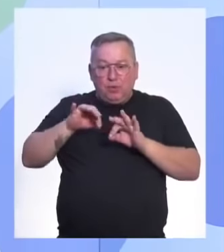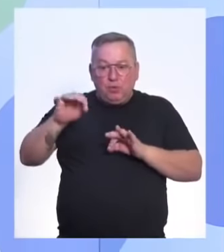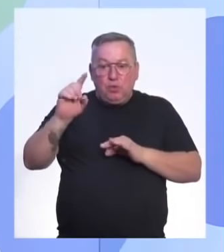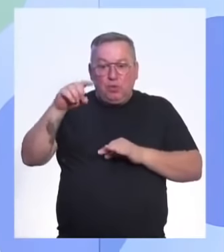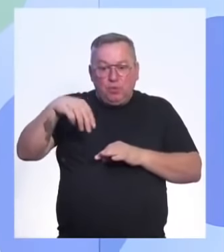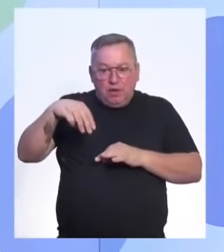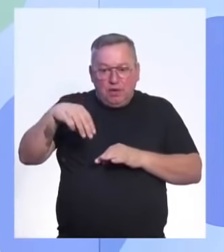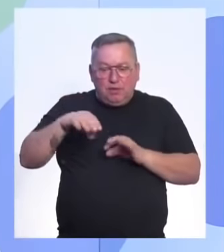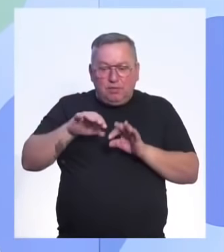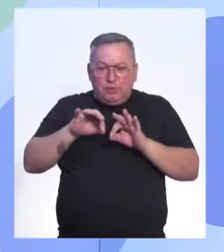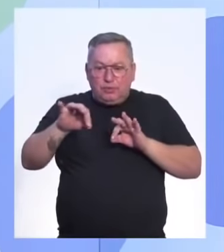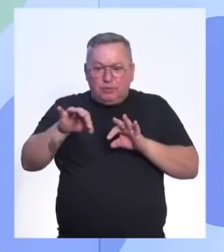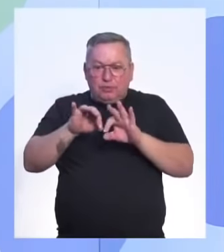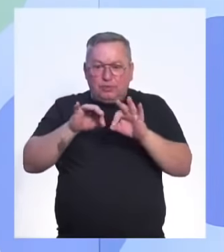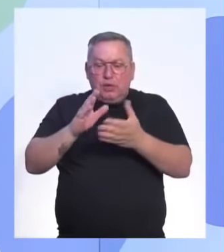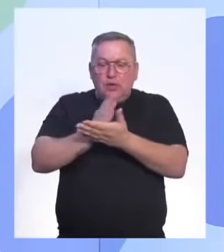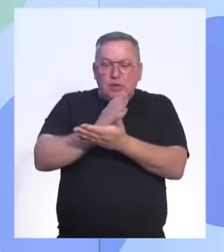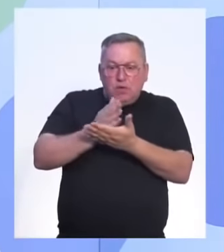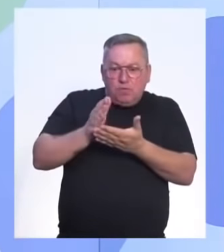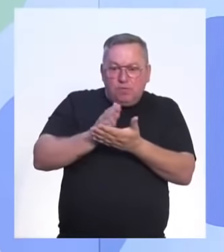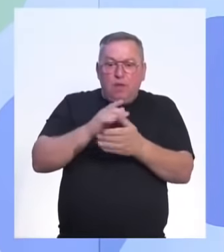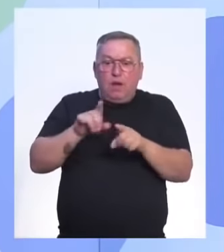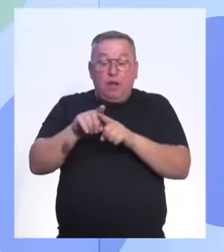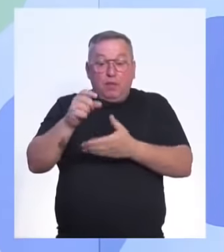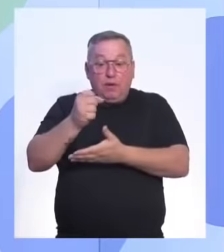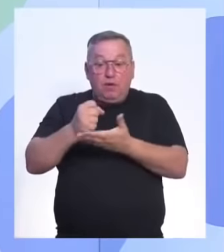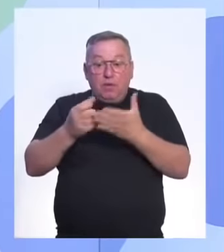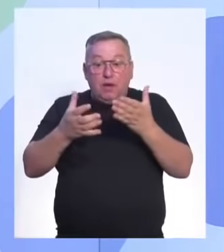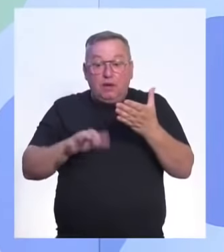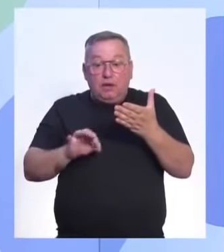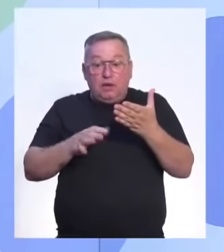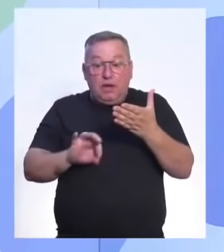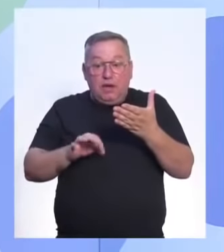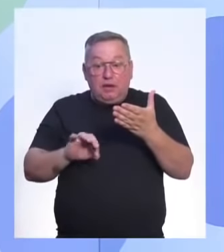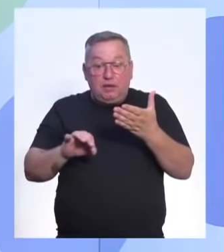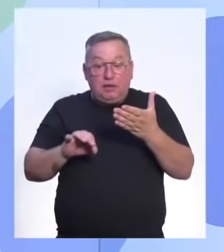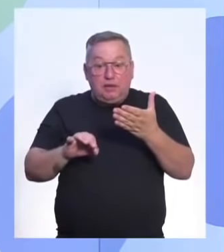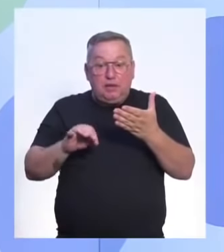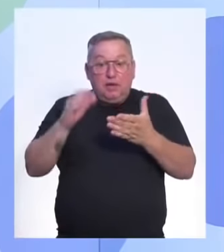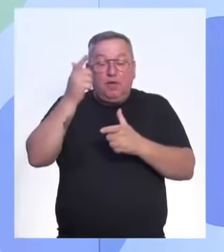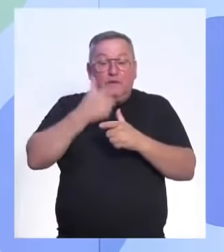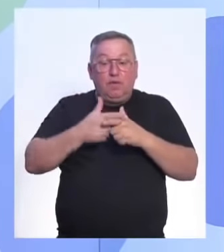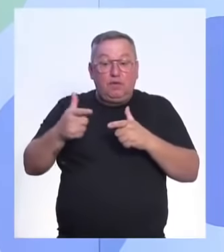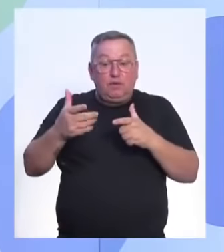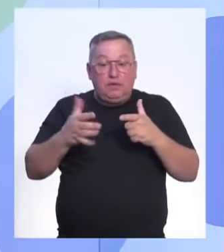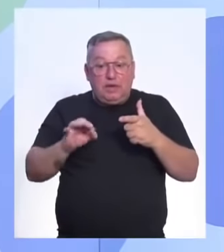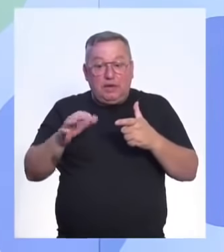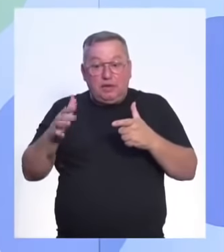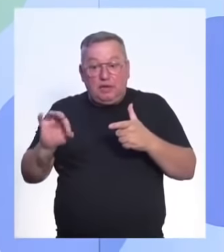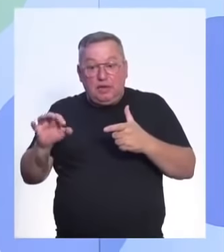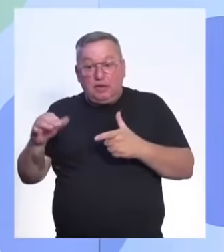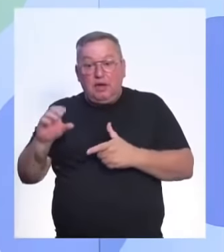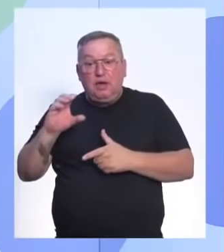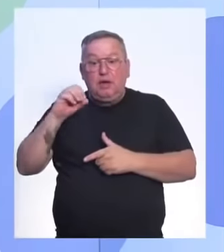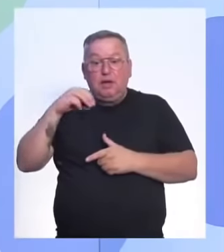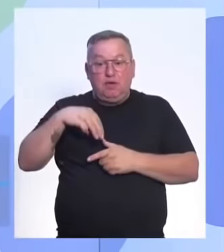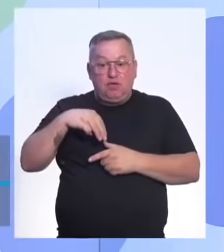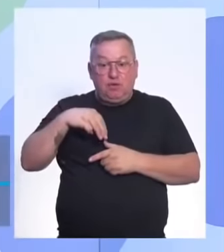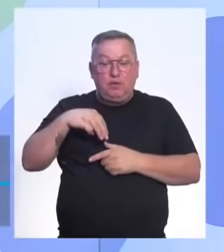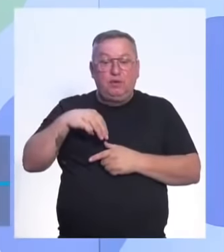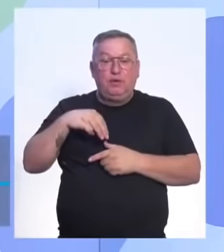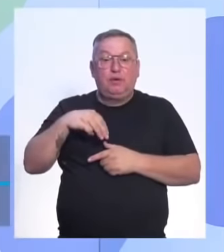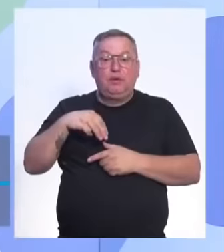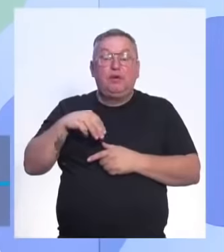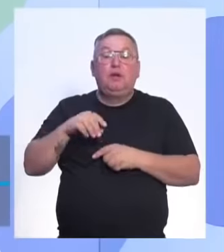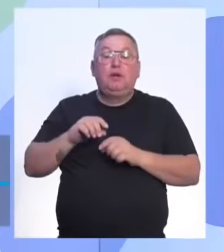distância do metro e as suas divisões de base 10, né? Então, foi dividindo em 10 e 10 em centímetros e assim por